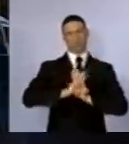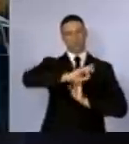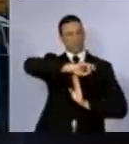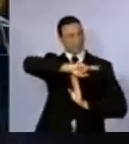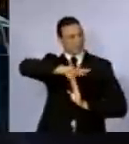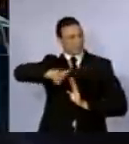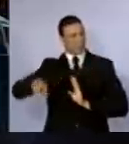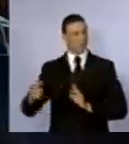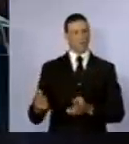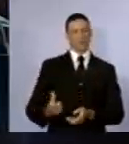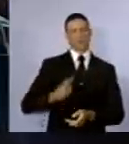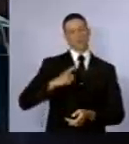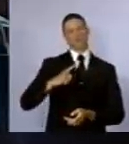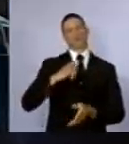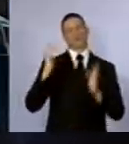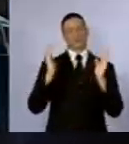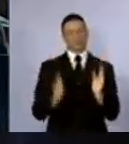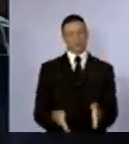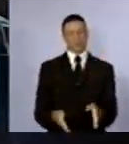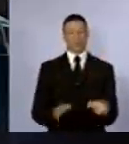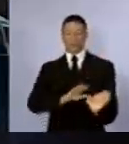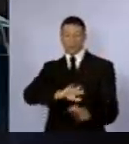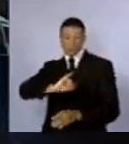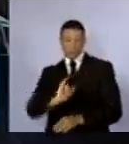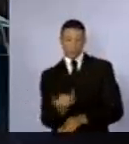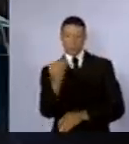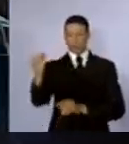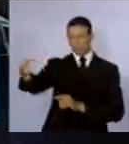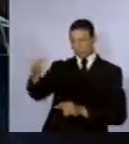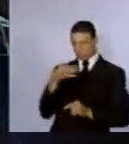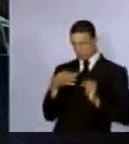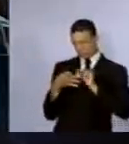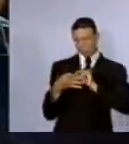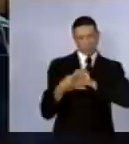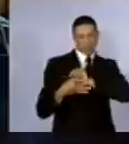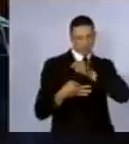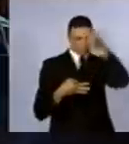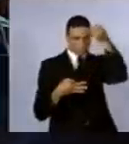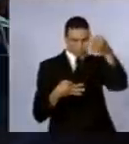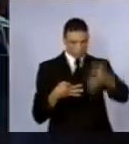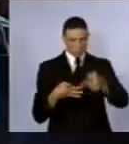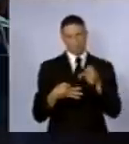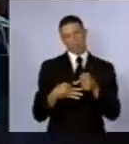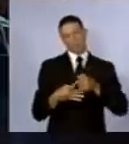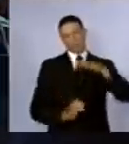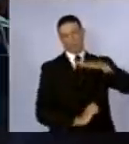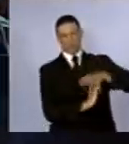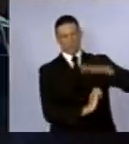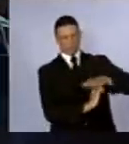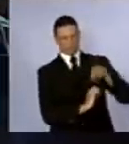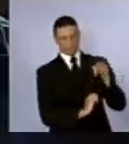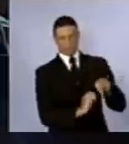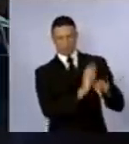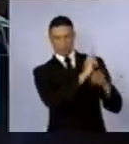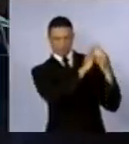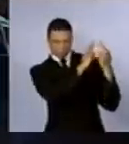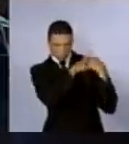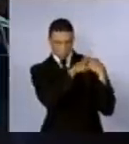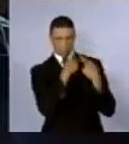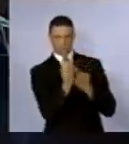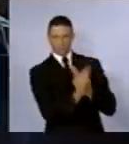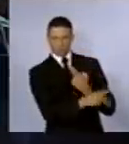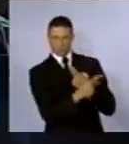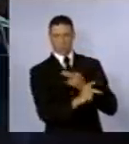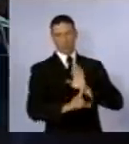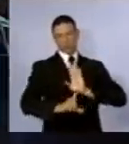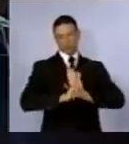servidão. E, aproveitando até um comentário anterior, as concessionárias, as responsabilidades que lhe cabem, definidas até